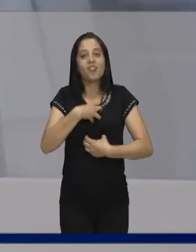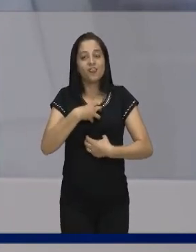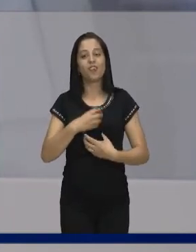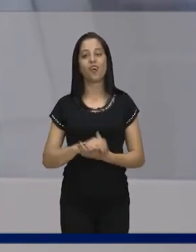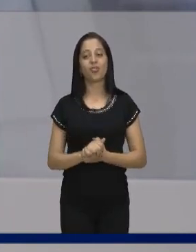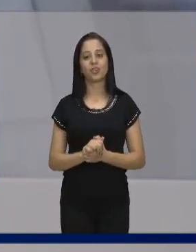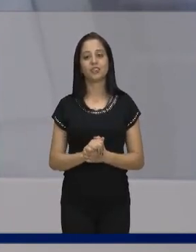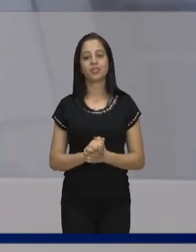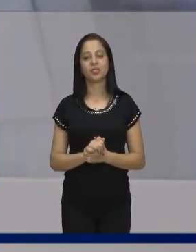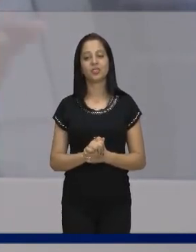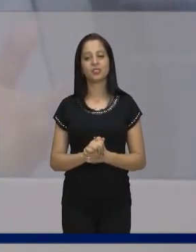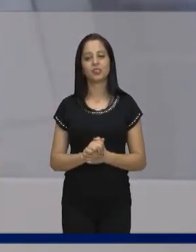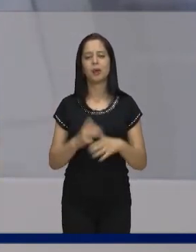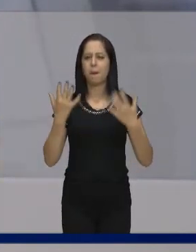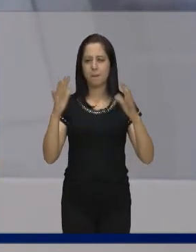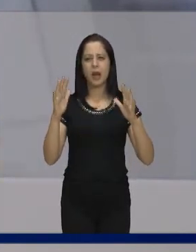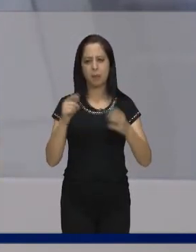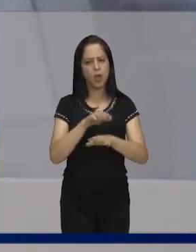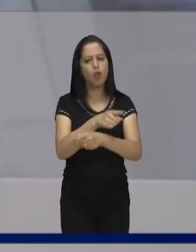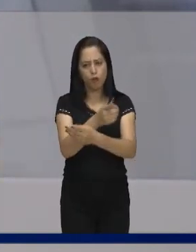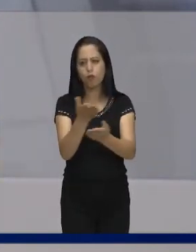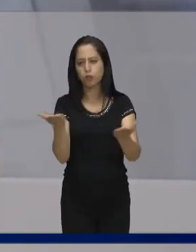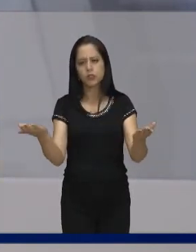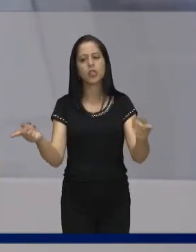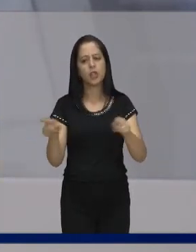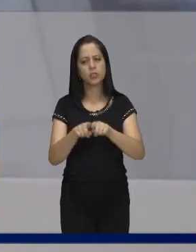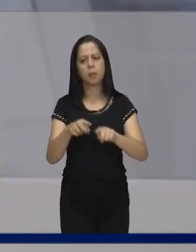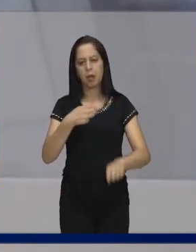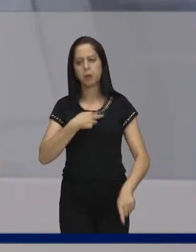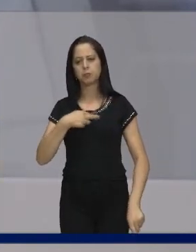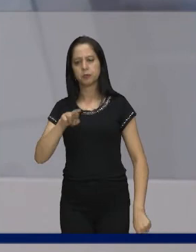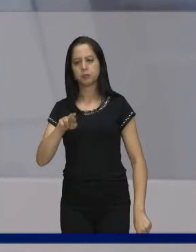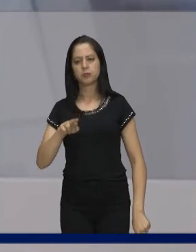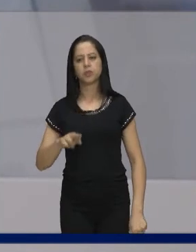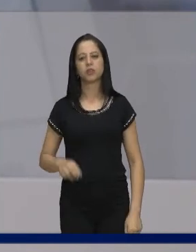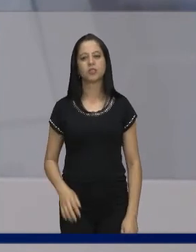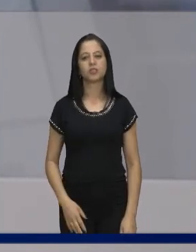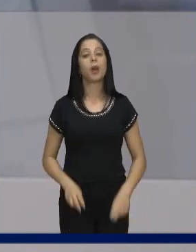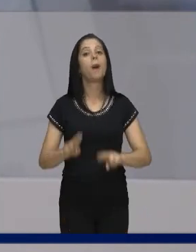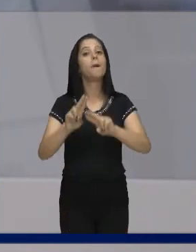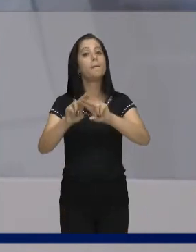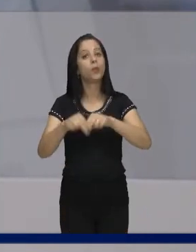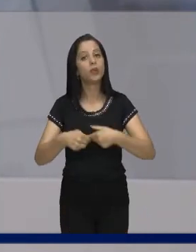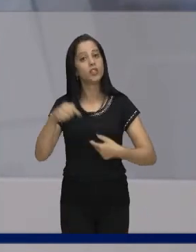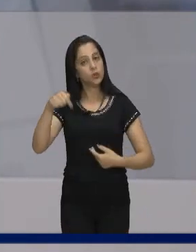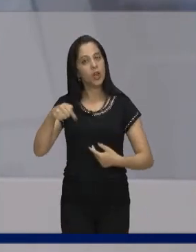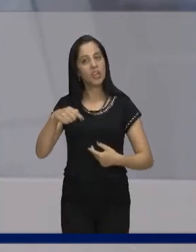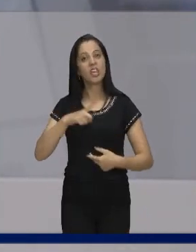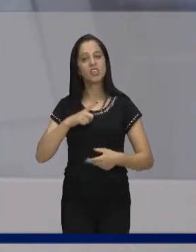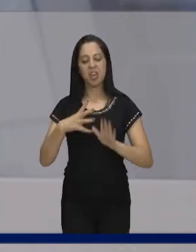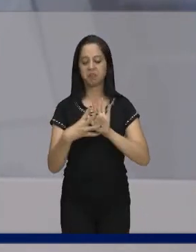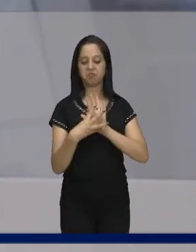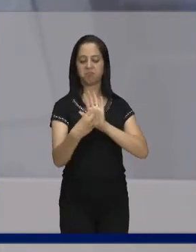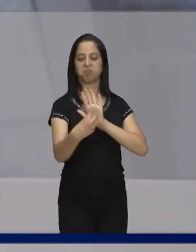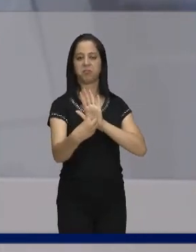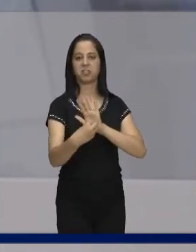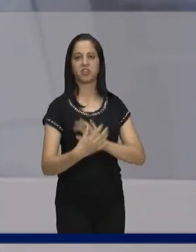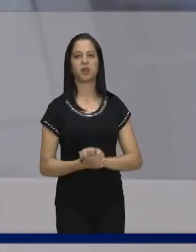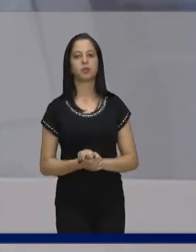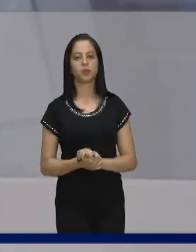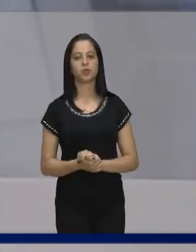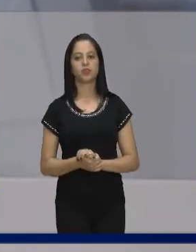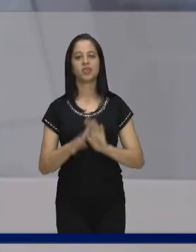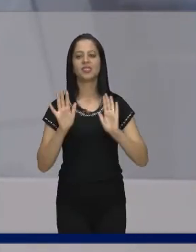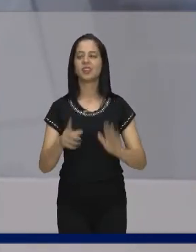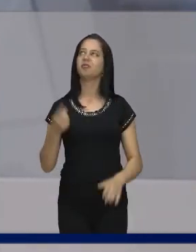né? Parabéns. Aliás, todos aqui são muito religiosos, né? E por isso que a nossa casa dá bons exemplos. Então, Michel aí